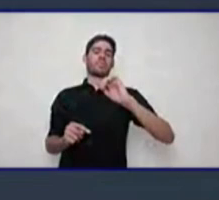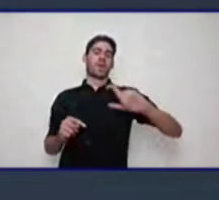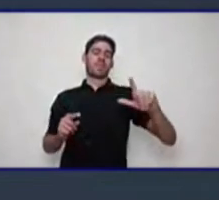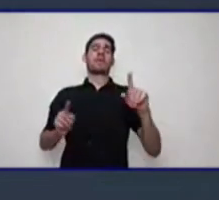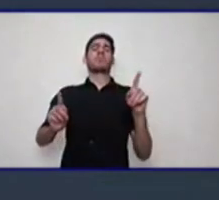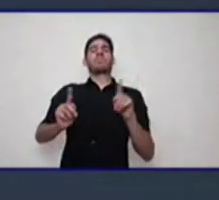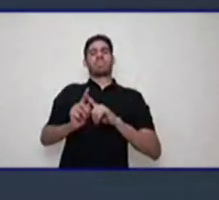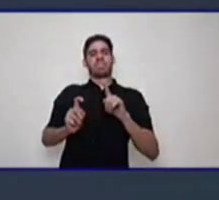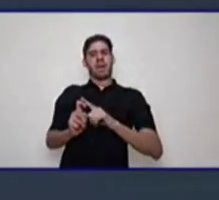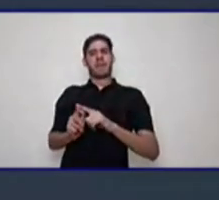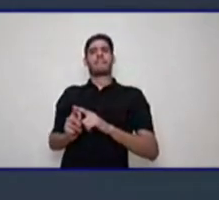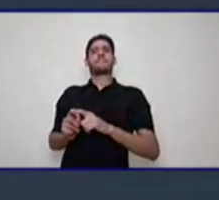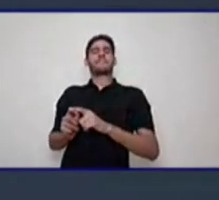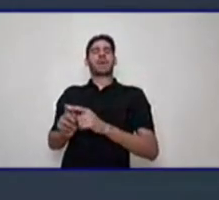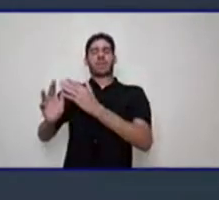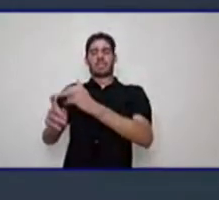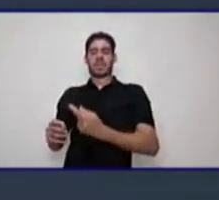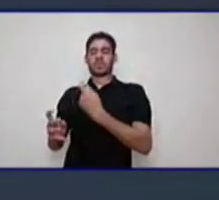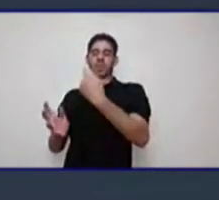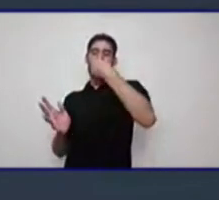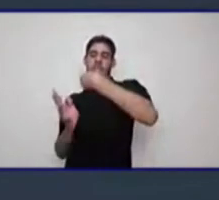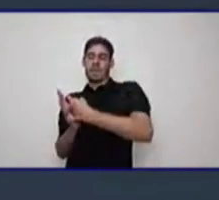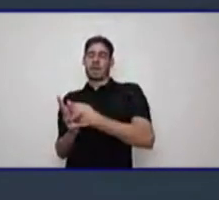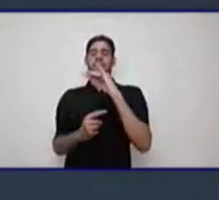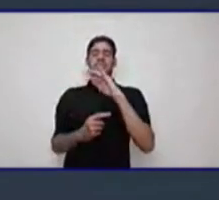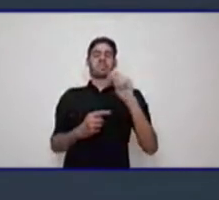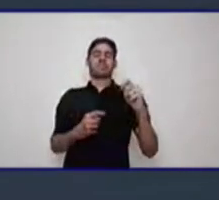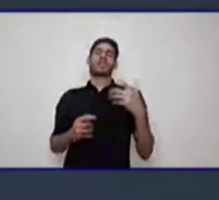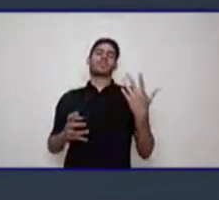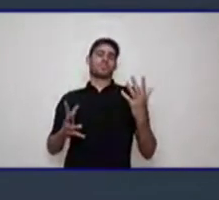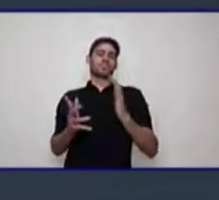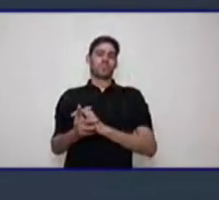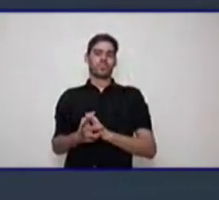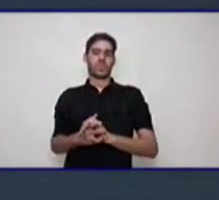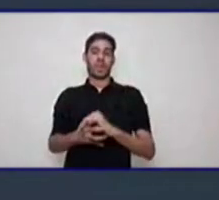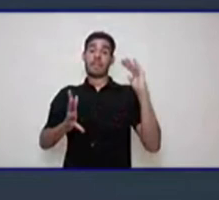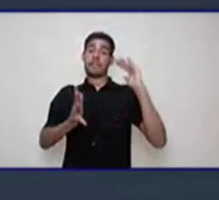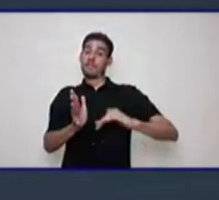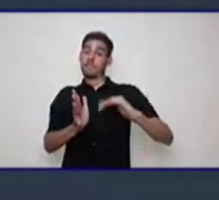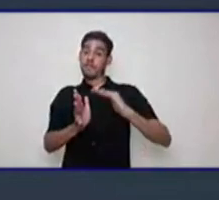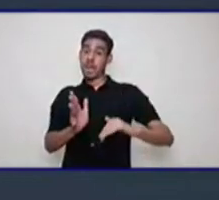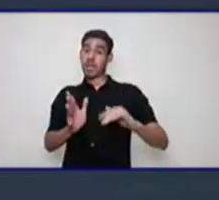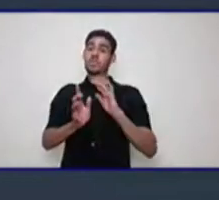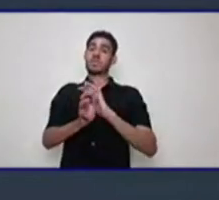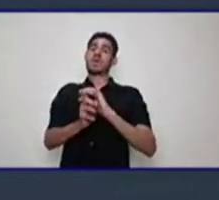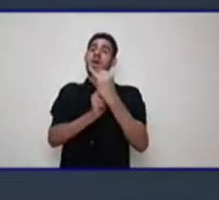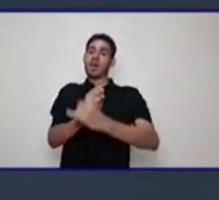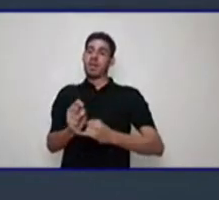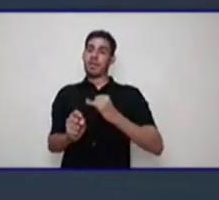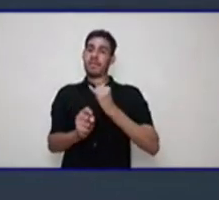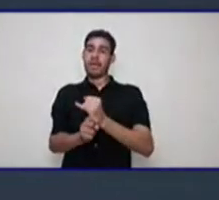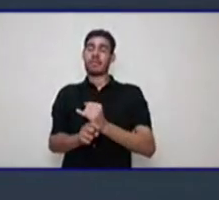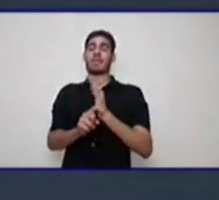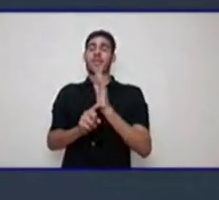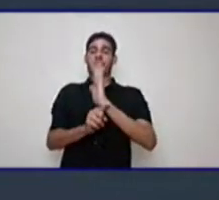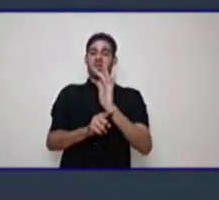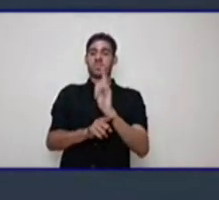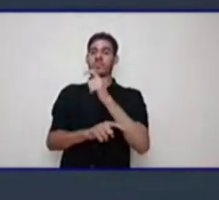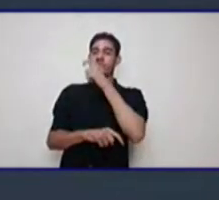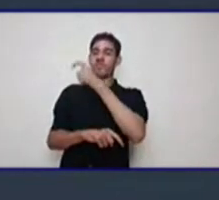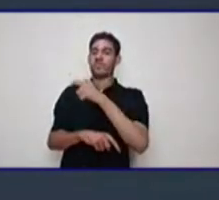pedir indenização civil, como tem tutela inibitória para a retirada da rede da crítica